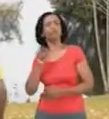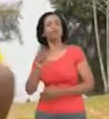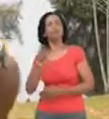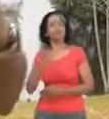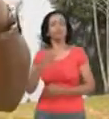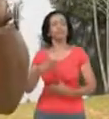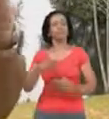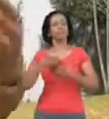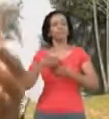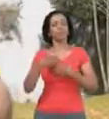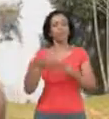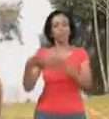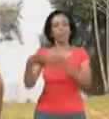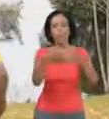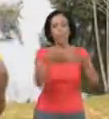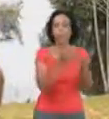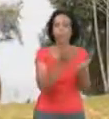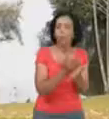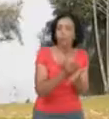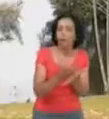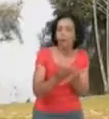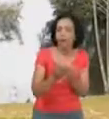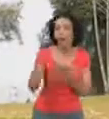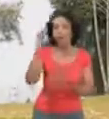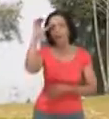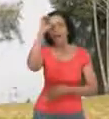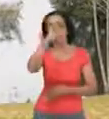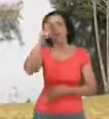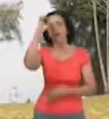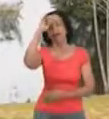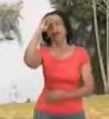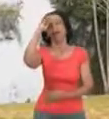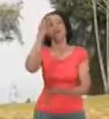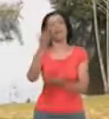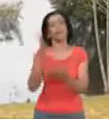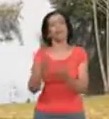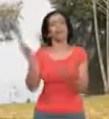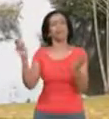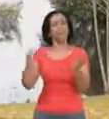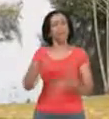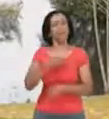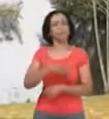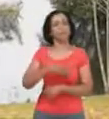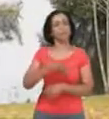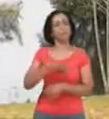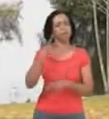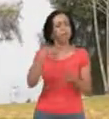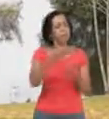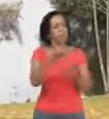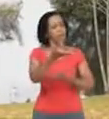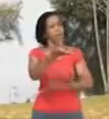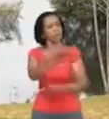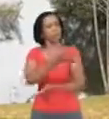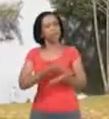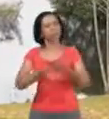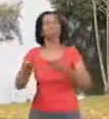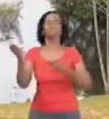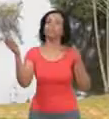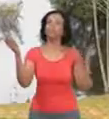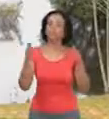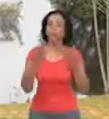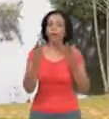e assim a comunidade ela começa a ter a confiança nos missionários e eles começam assim, a fazer um relacionamento